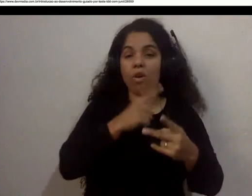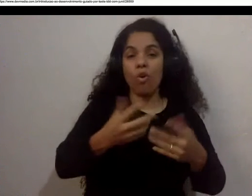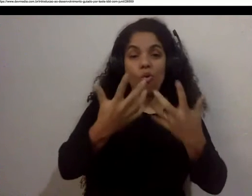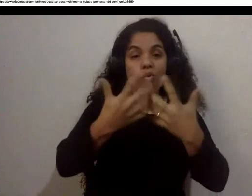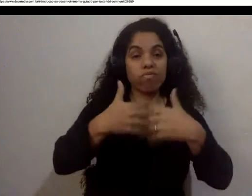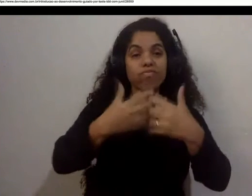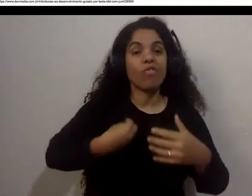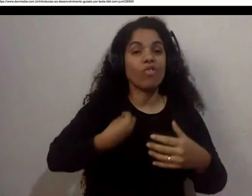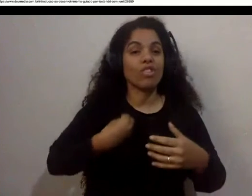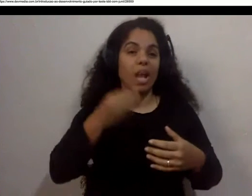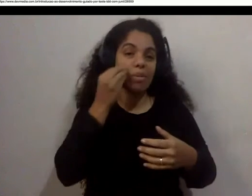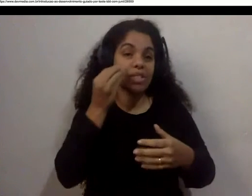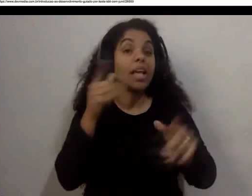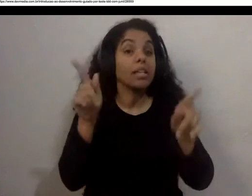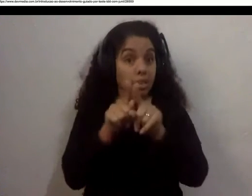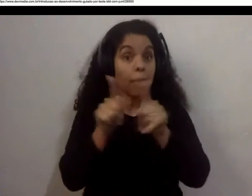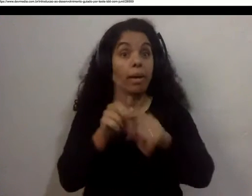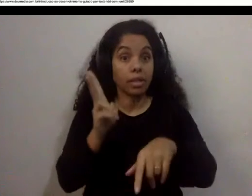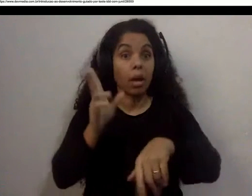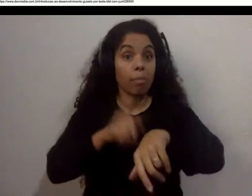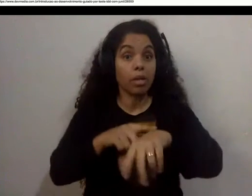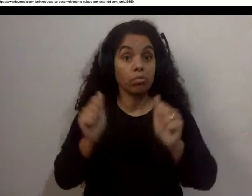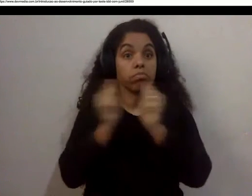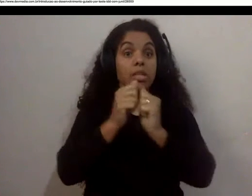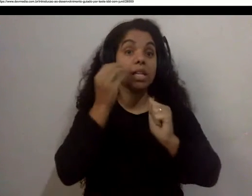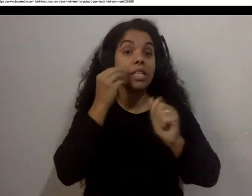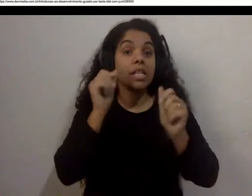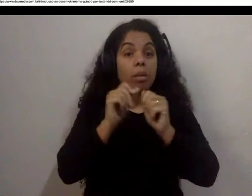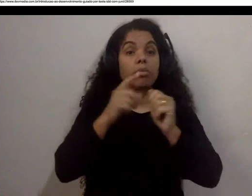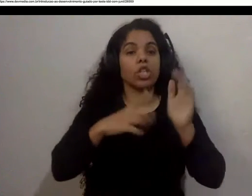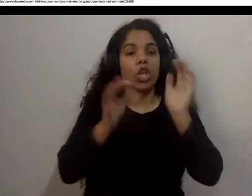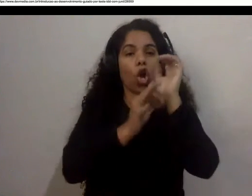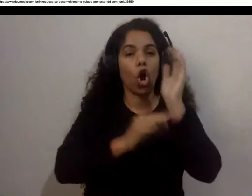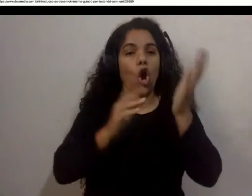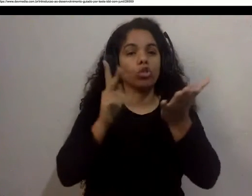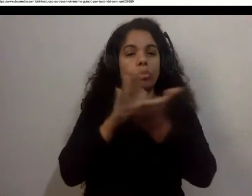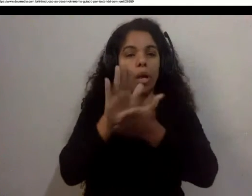mesmo tempo que você está testando, ao mesmo tempo que você está produzindo um código para produção.